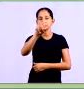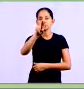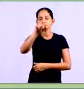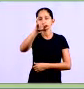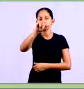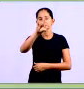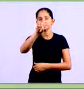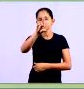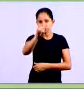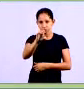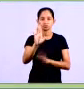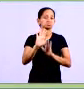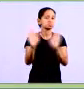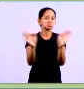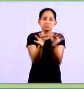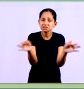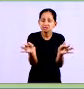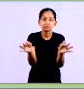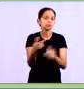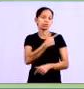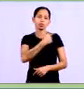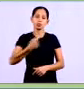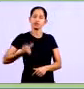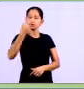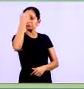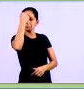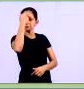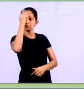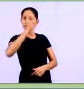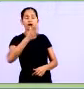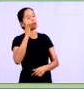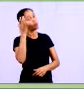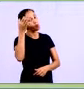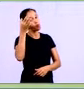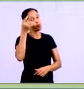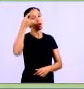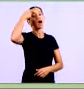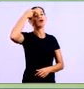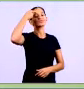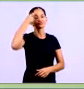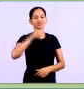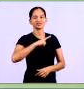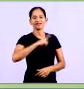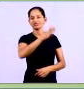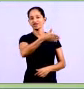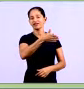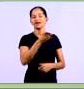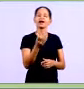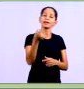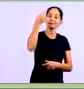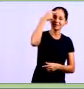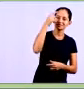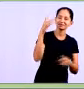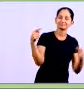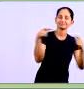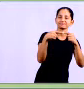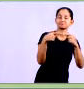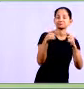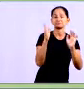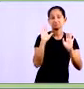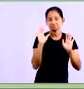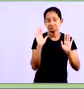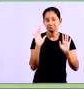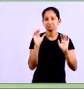presumido. O governo presumiu que você ia ter esse de lucro, correto? Isso vezes 15% vai dar o valor do